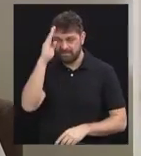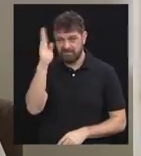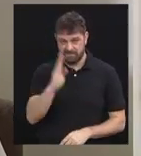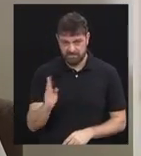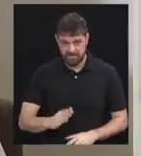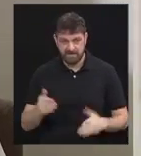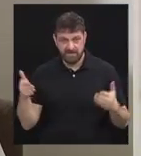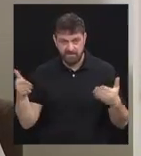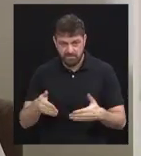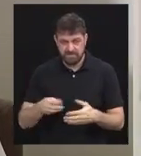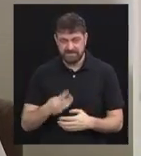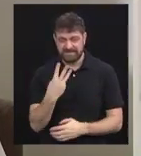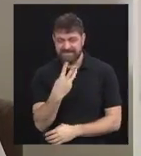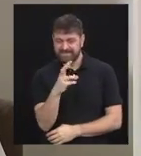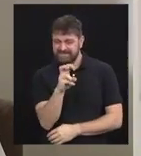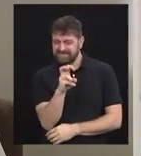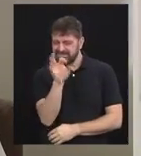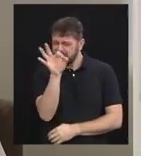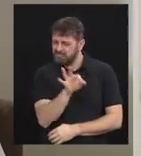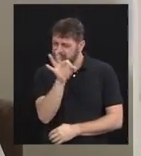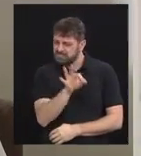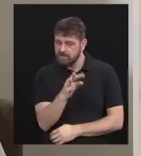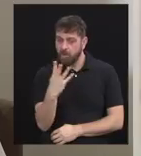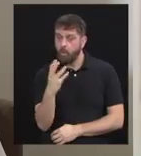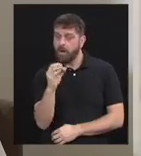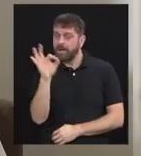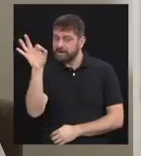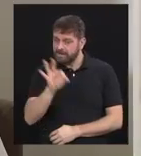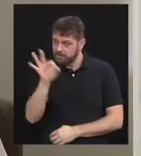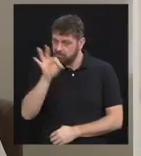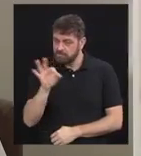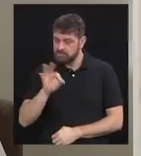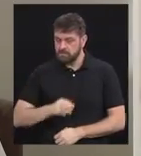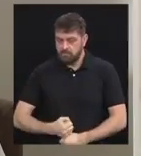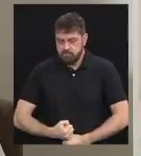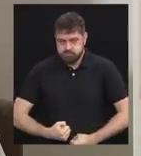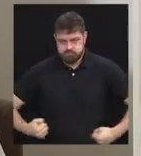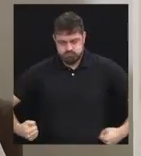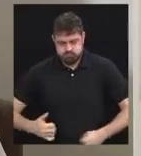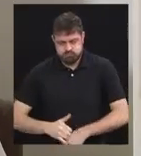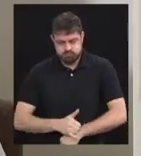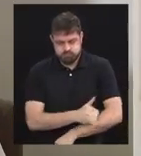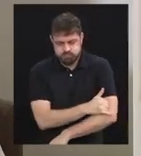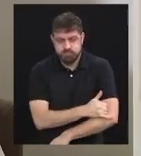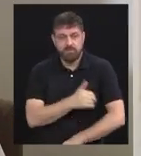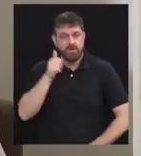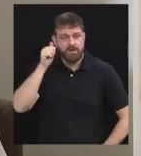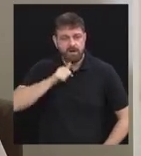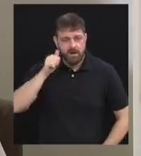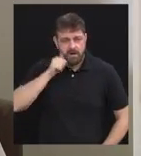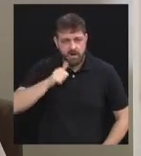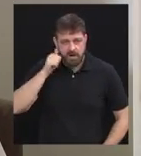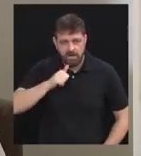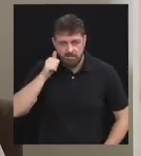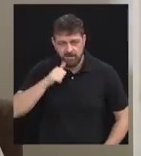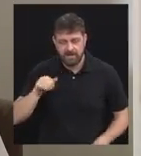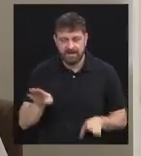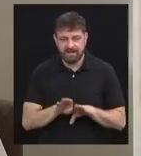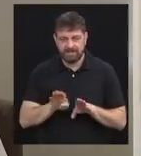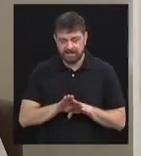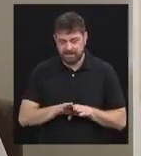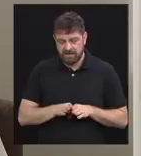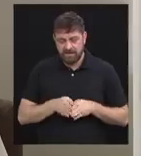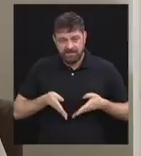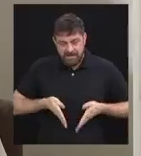brasileira hoje, 35% a 40% está acima do peso. As mulheres, elas estão tendo